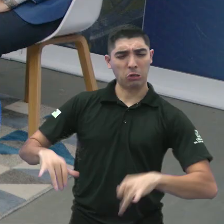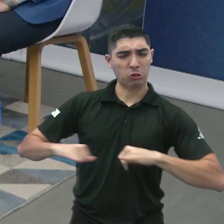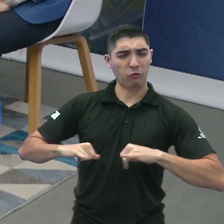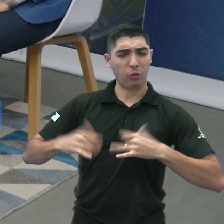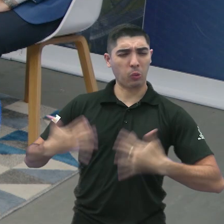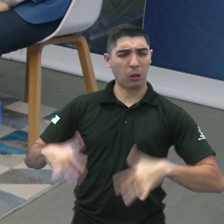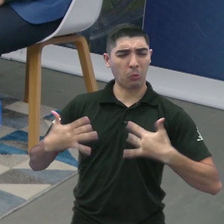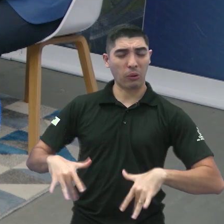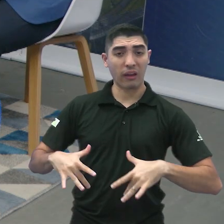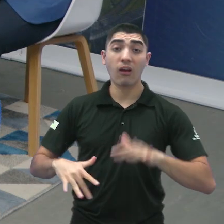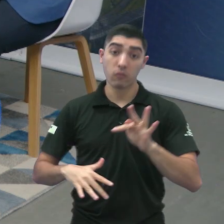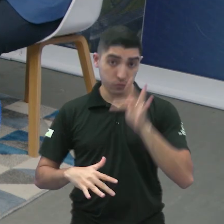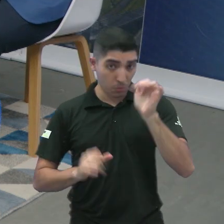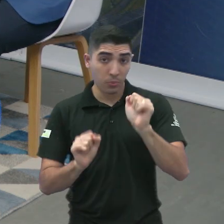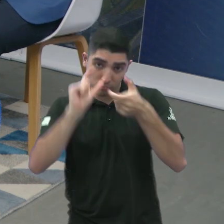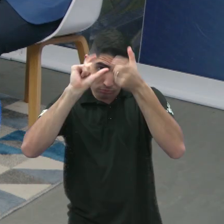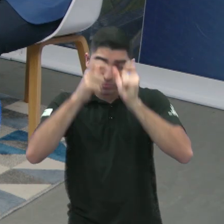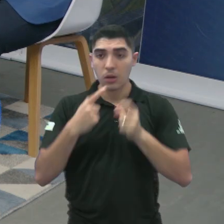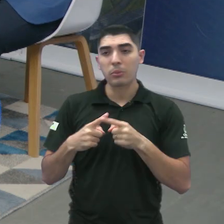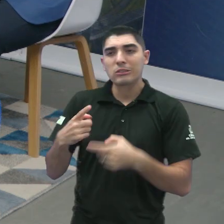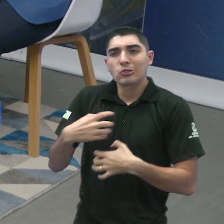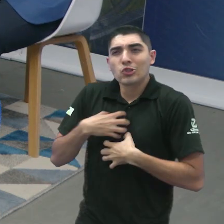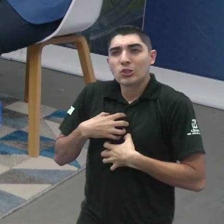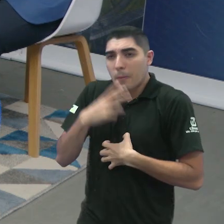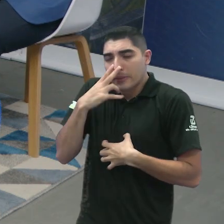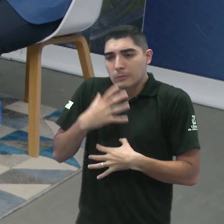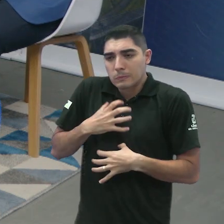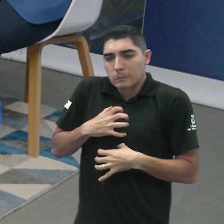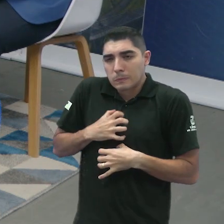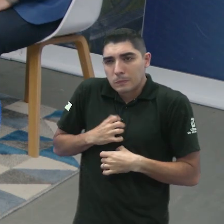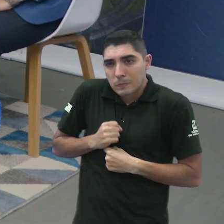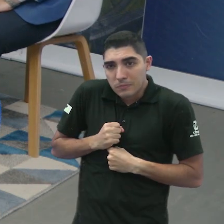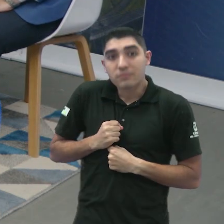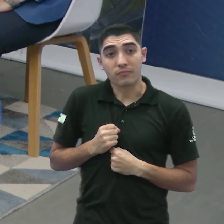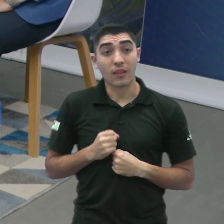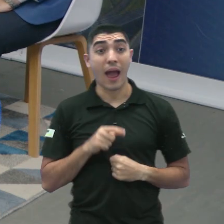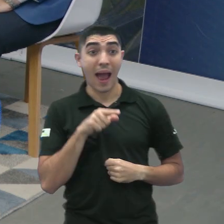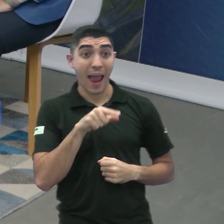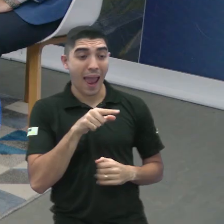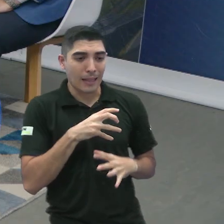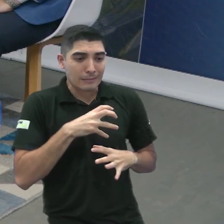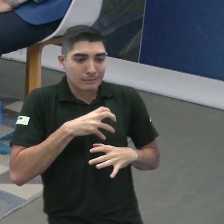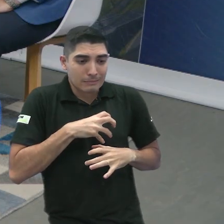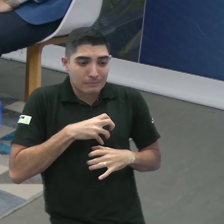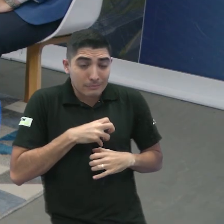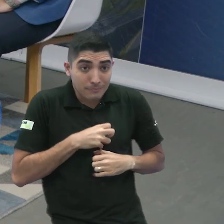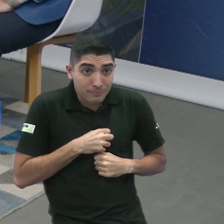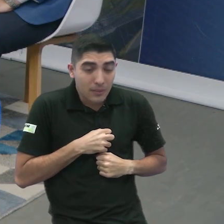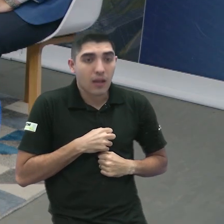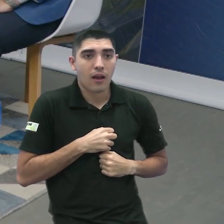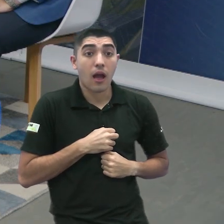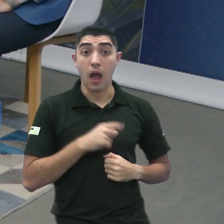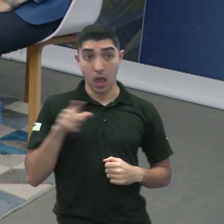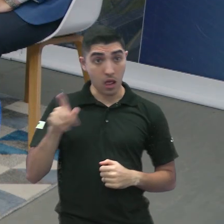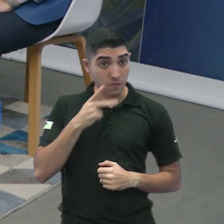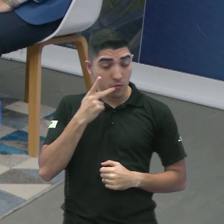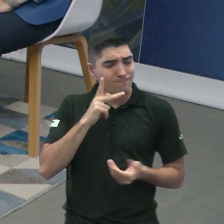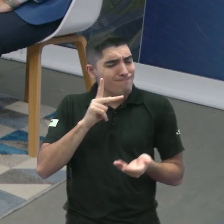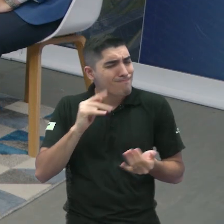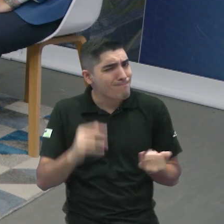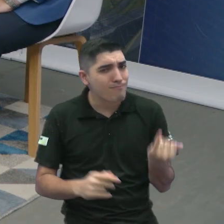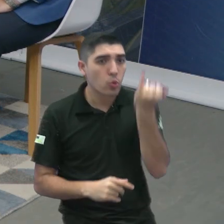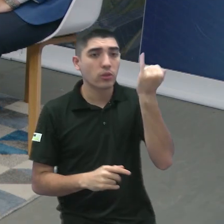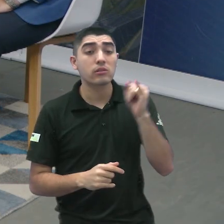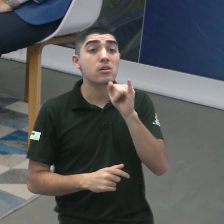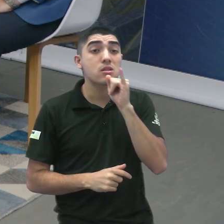frente é maior, né? Porque fica aquele sentimento guardado, né, gente? É isso mesmo, né? Aquilo exatamente. Vai crescendo. É isso que a Helena falou, é super importante. Sim,